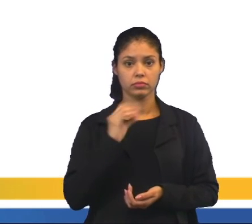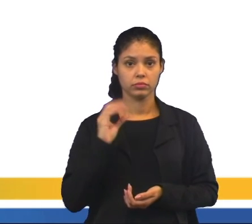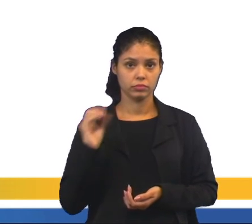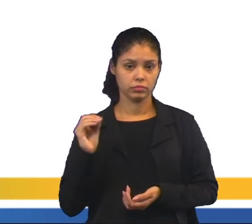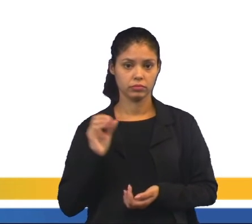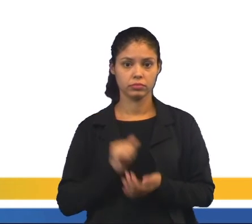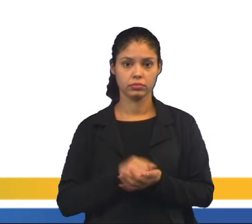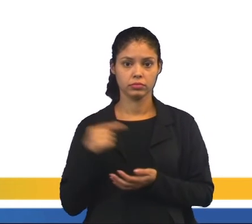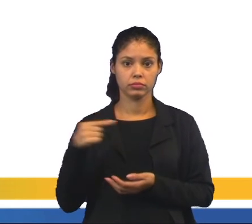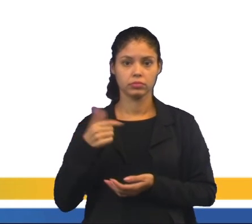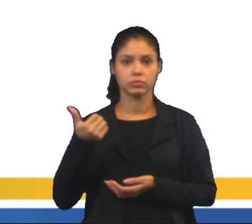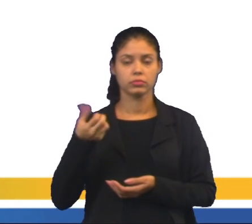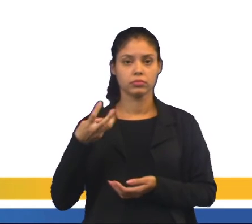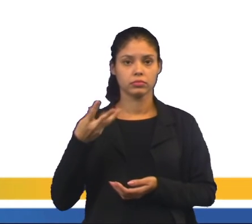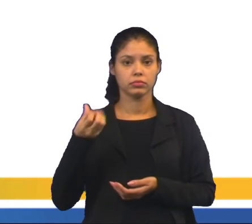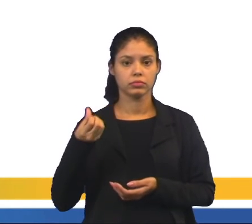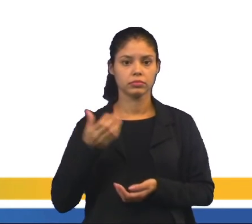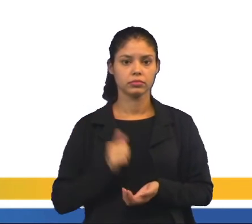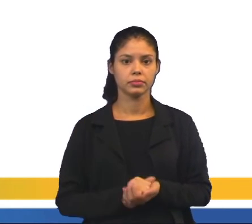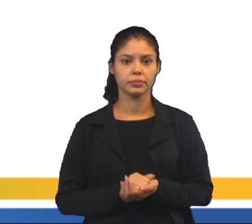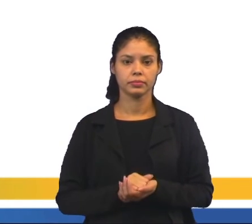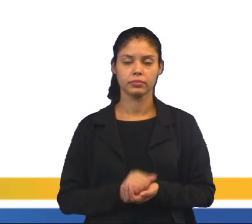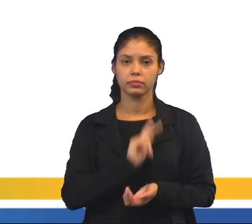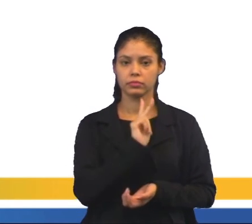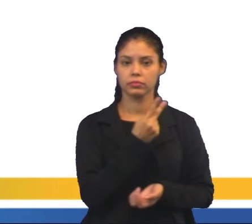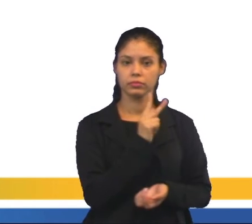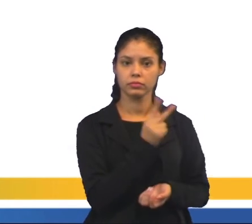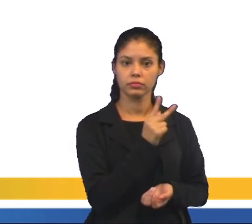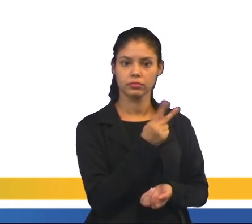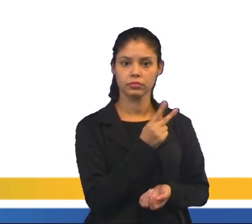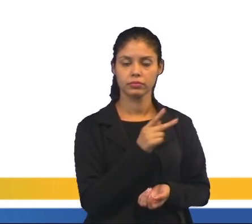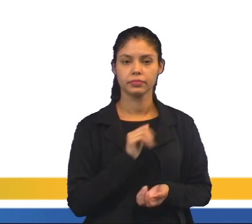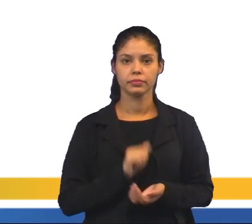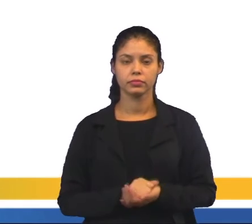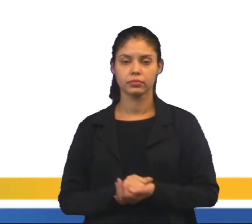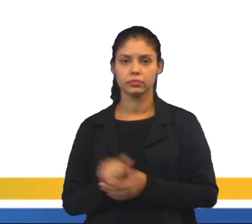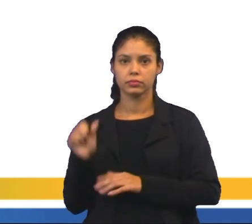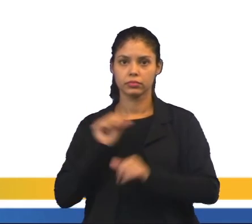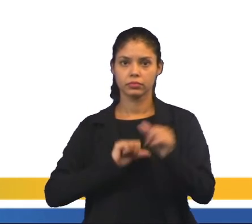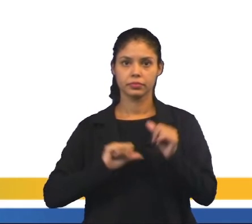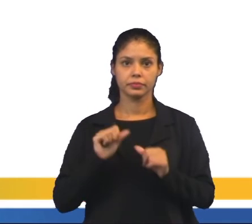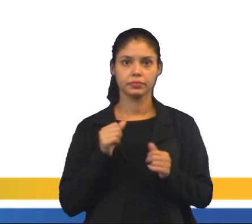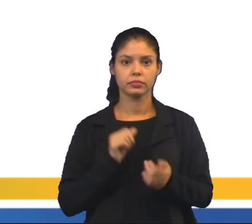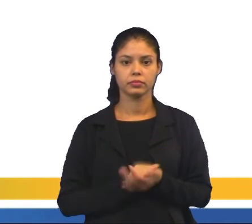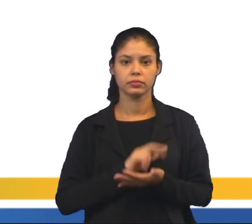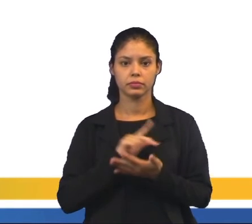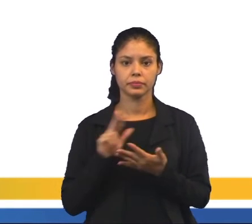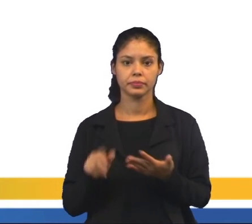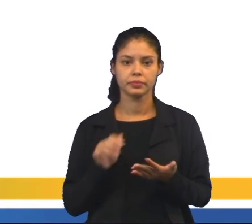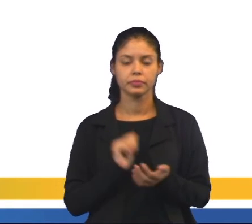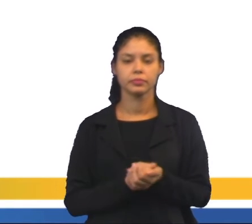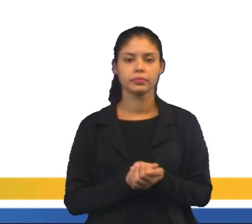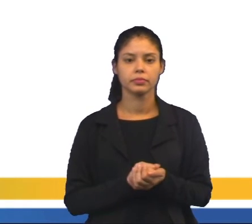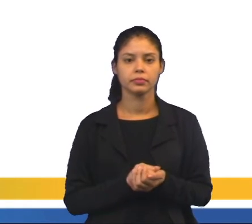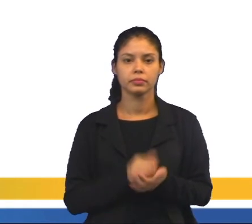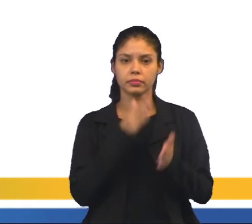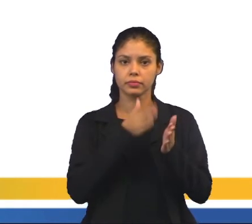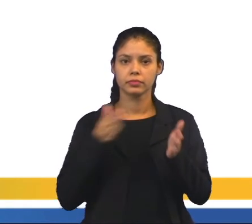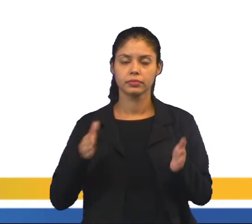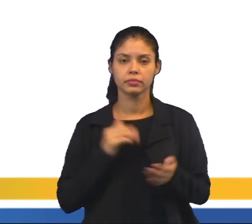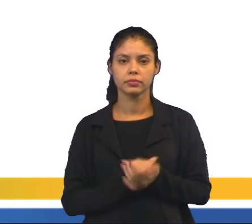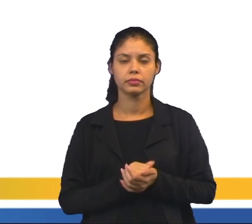100. 6 ao quadrado, 36. Como eles foram trocados em situações diversas, colocamos na